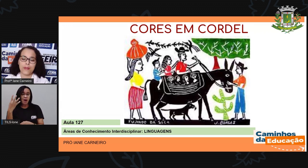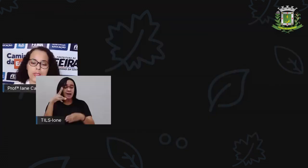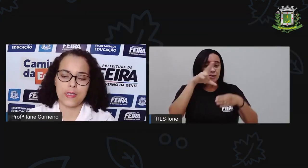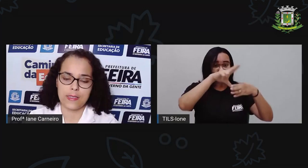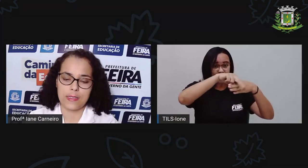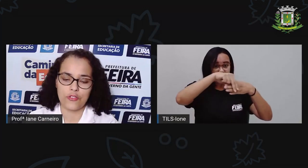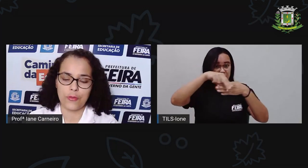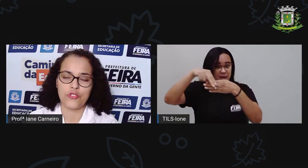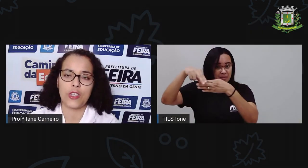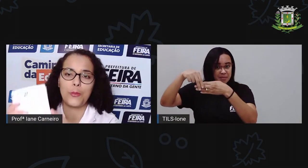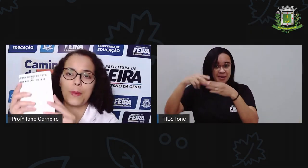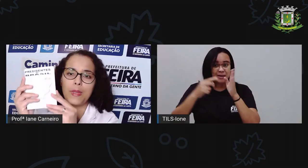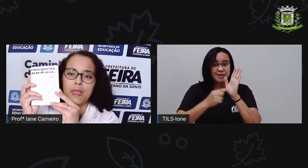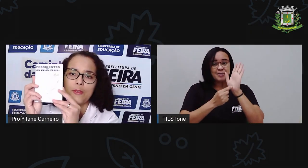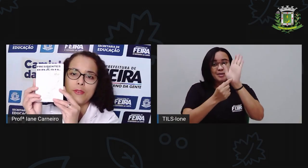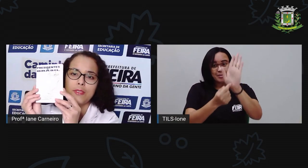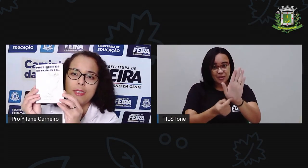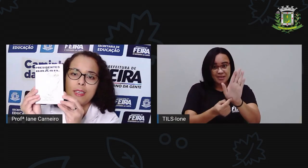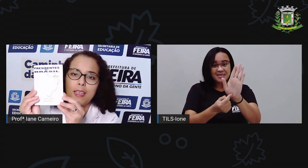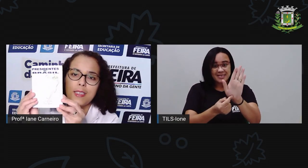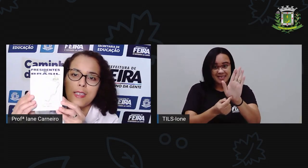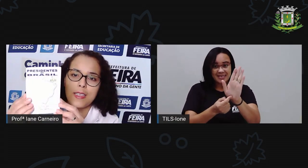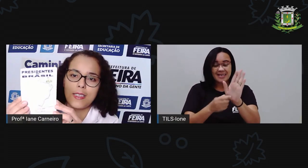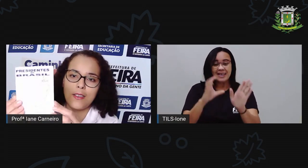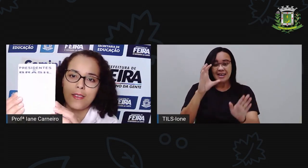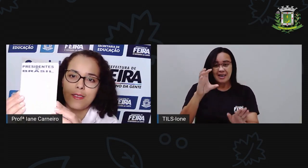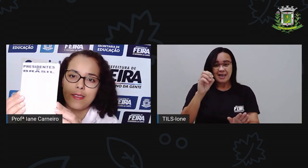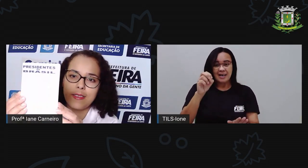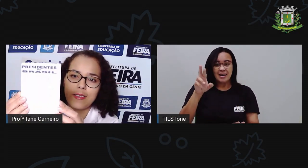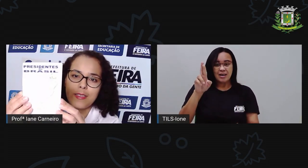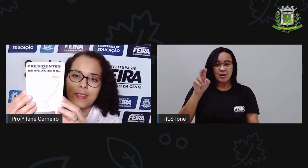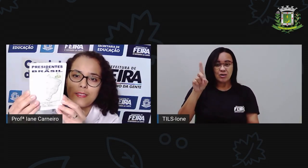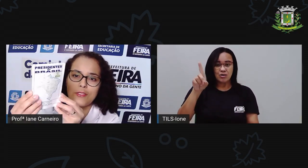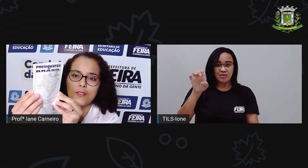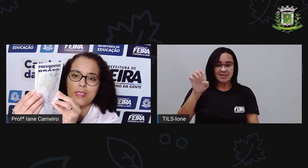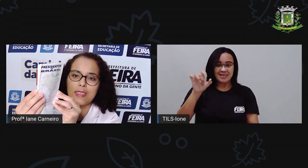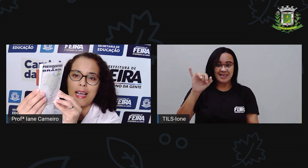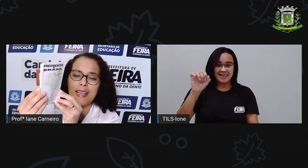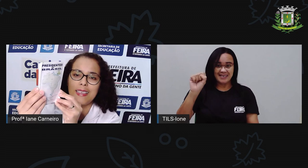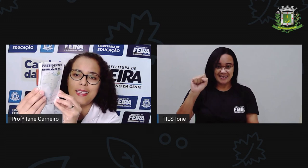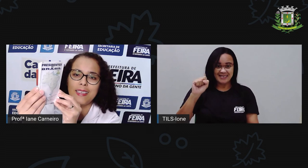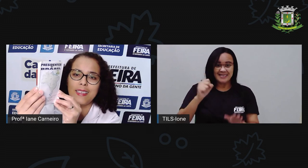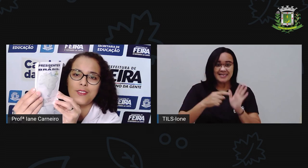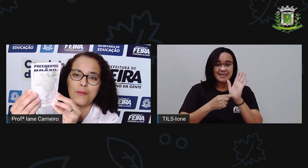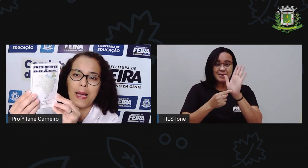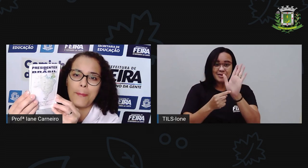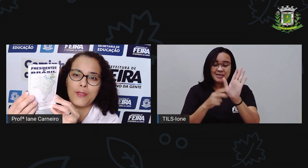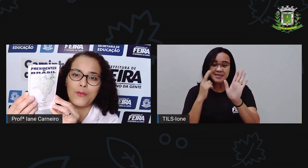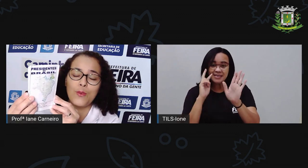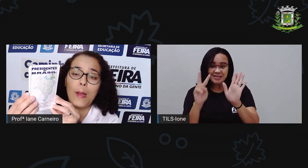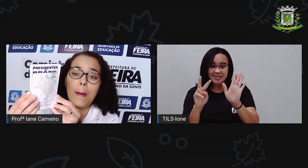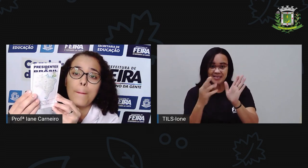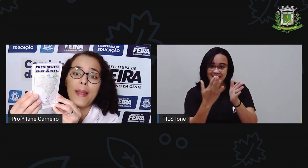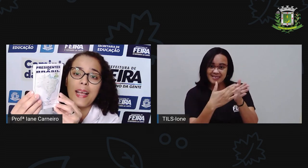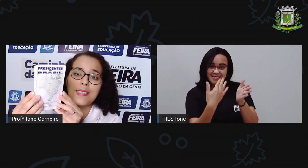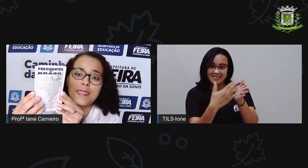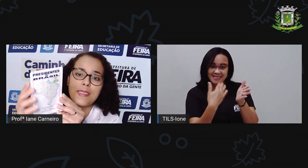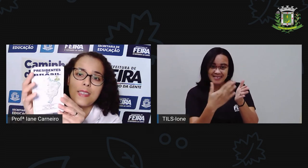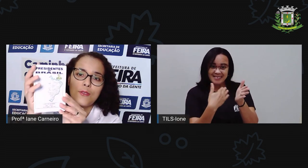mostrar para vocês. Deixa eu mostrar aqui o primeiro. Esse aqui, ó. Deixa eu tentar. Aqui do mapa do